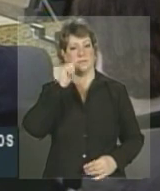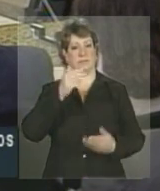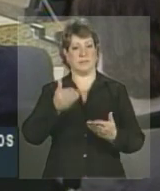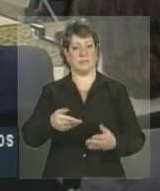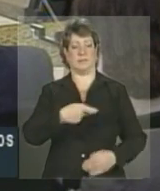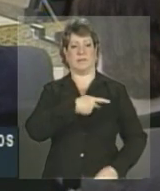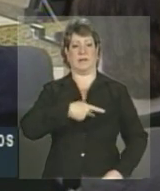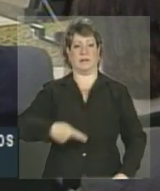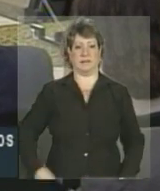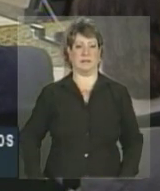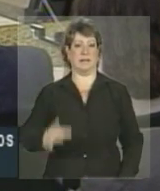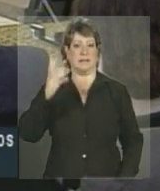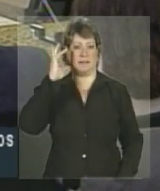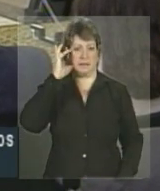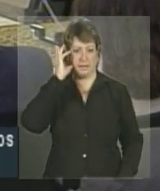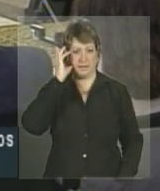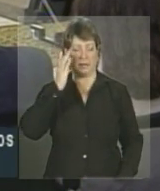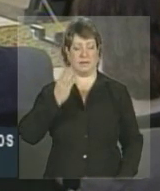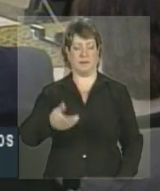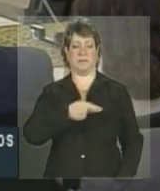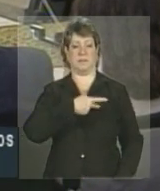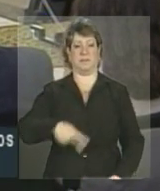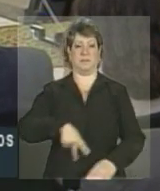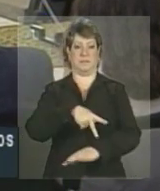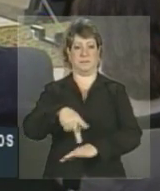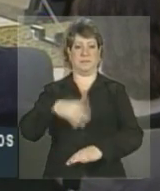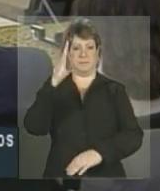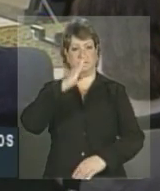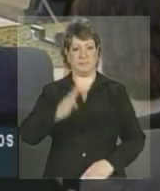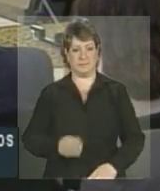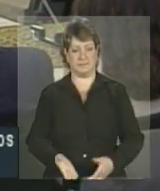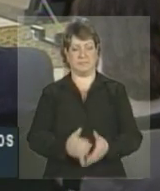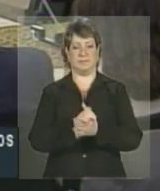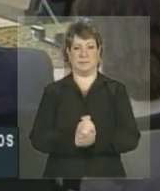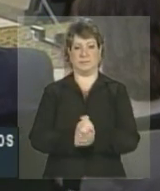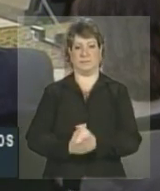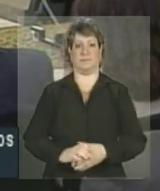senhora Dilma Rousseff, presidente da República Federativa do Brasil.